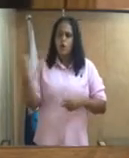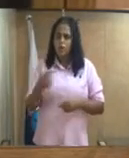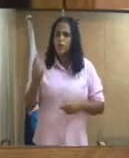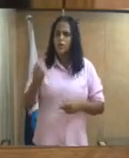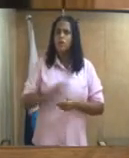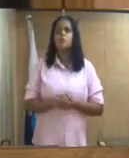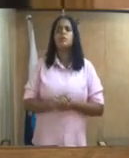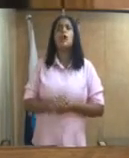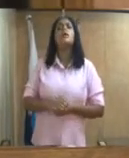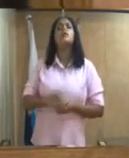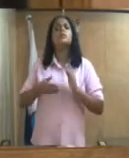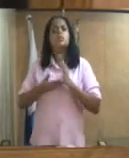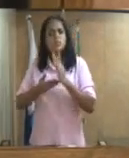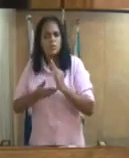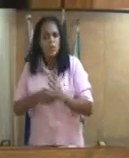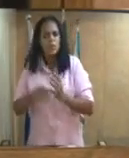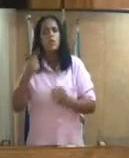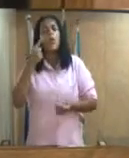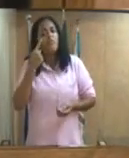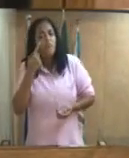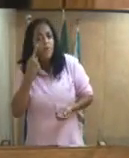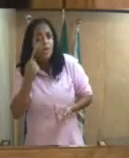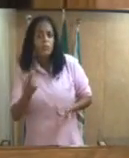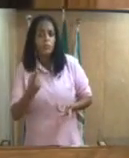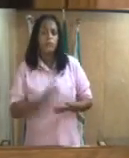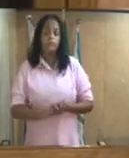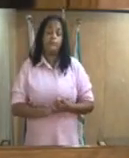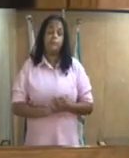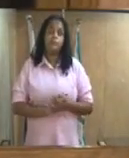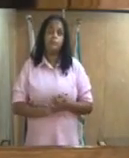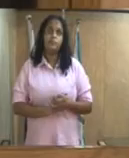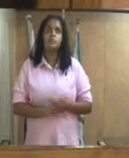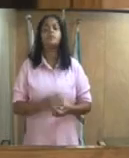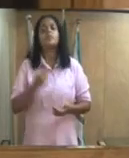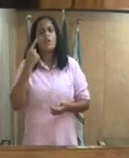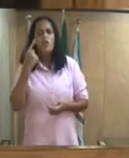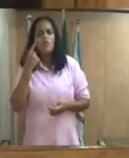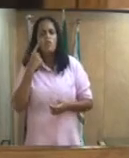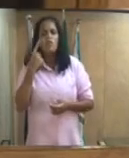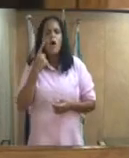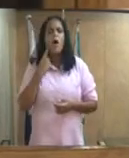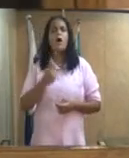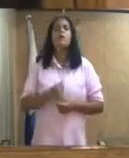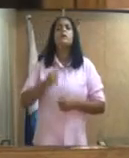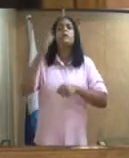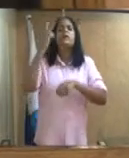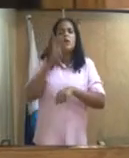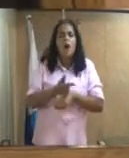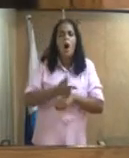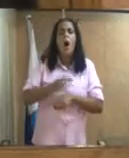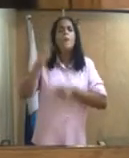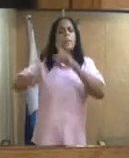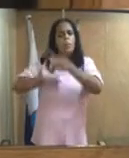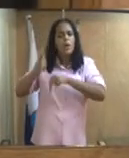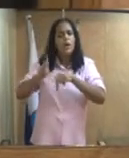sessão. Todos vocês viram, foi registrado aqui nessa casa e a população